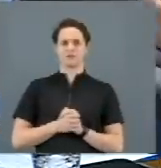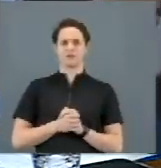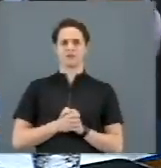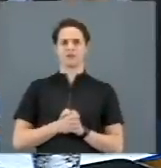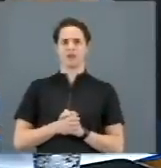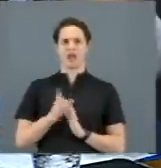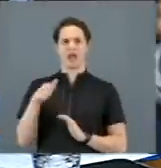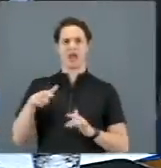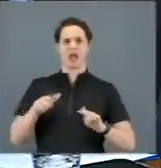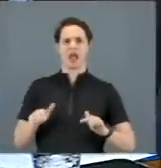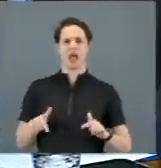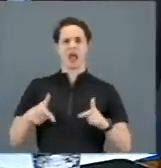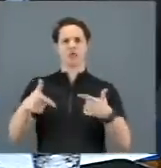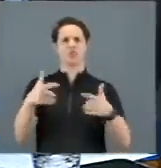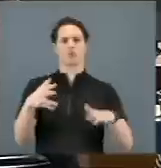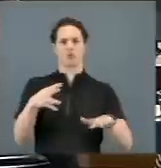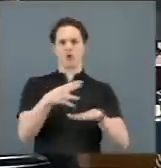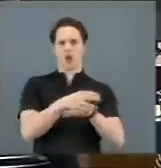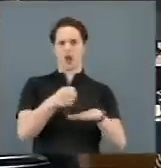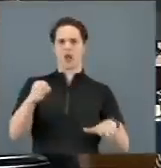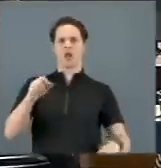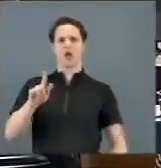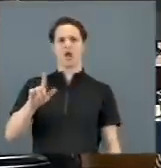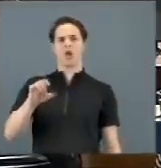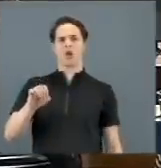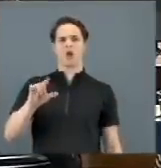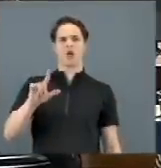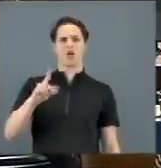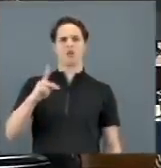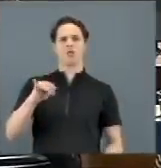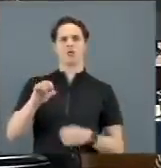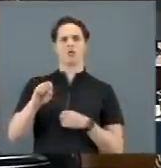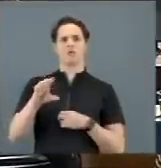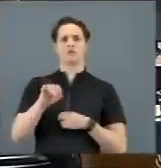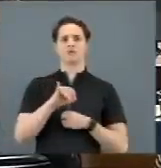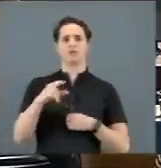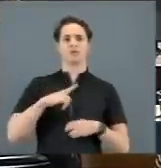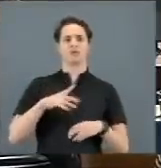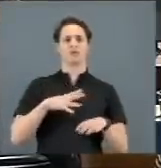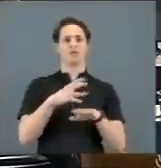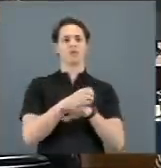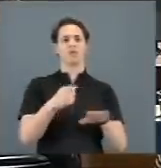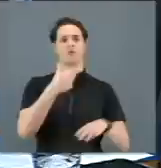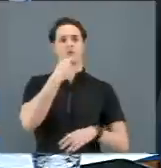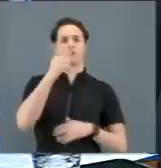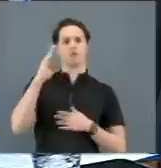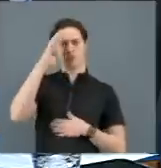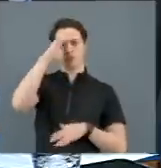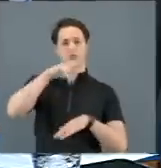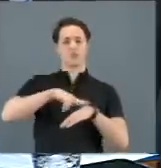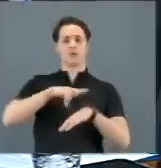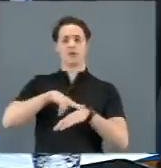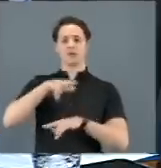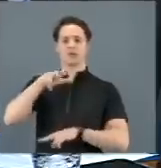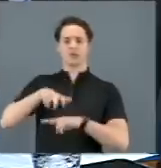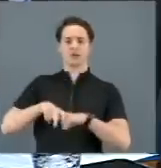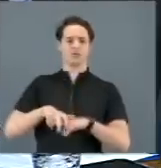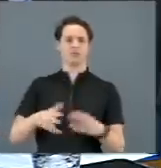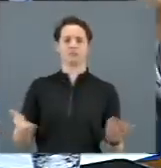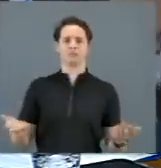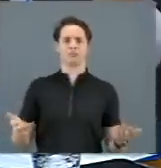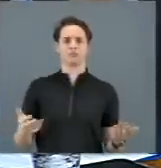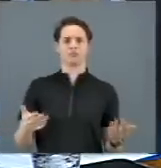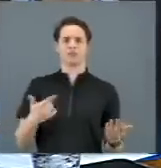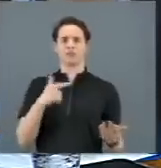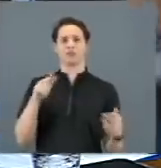foram atos de golpismo. Se tivesse que ter golpe, Bolsonaro daria quando estivesse sentado na cadeira. Não dá